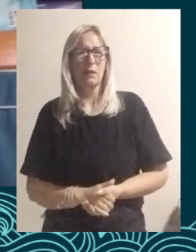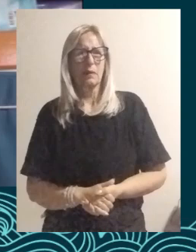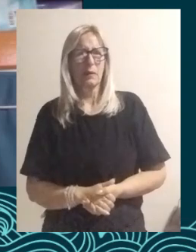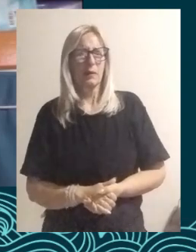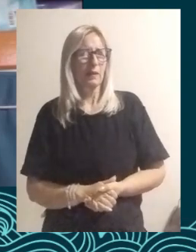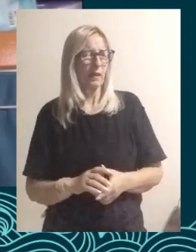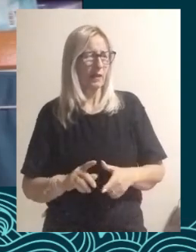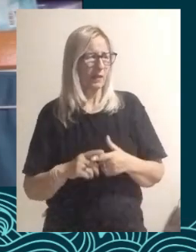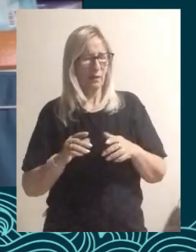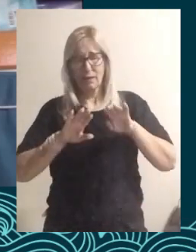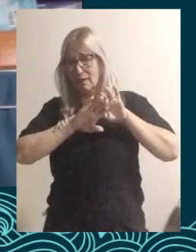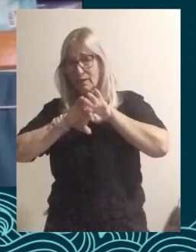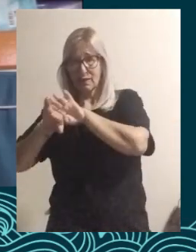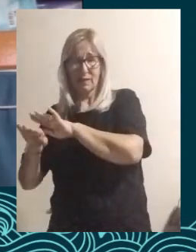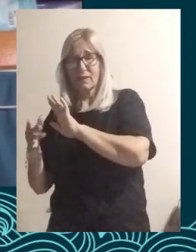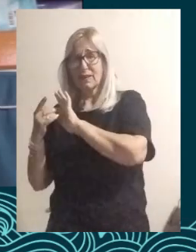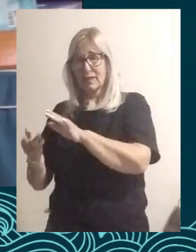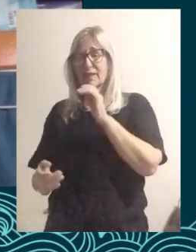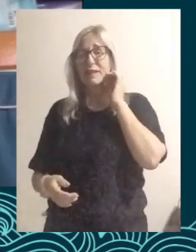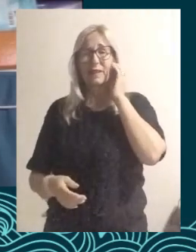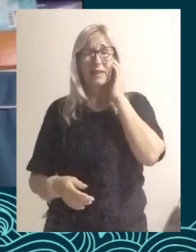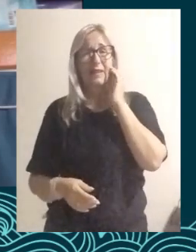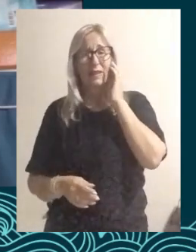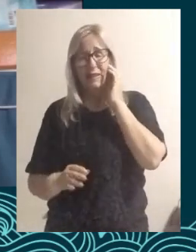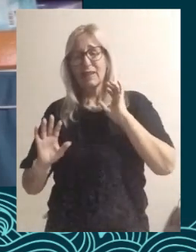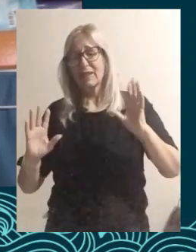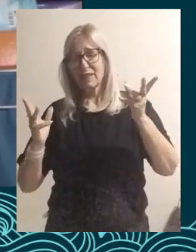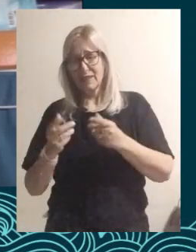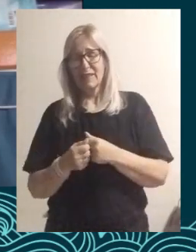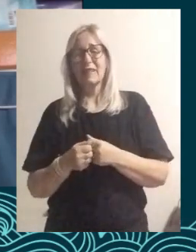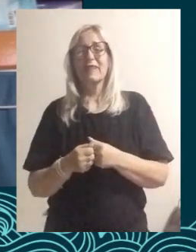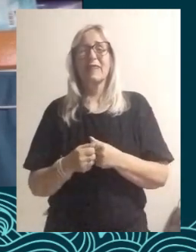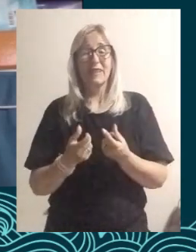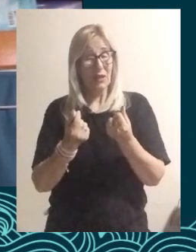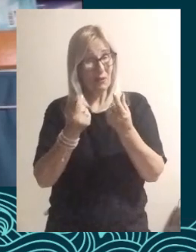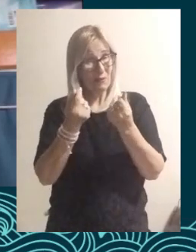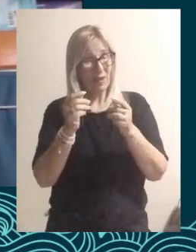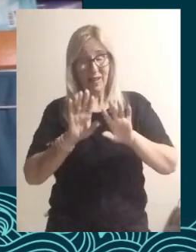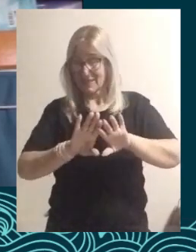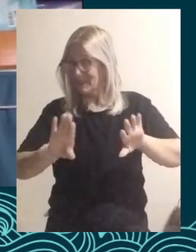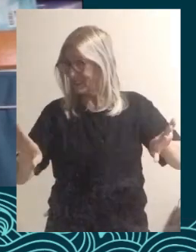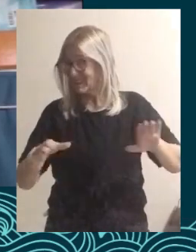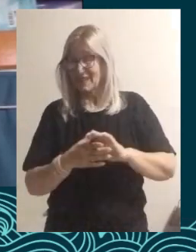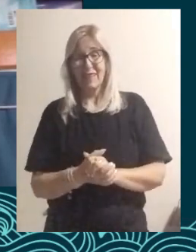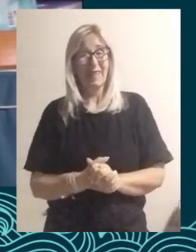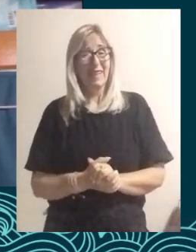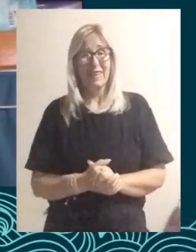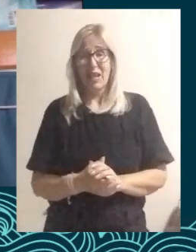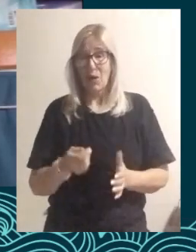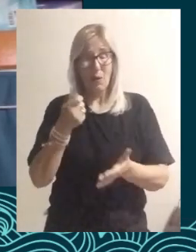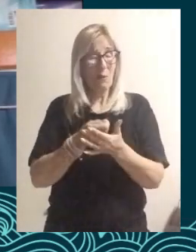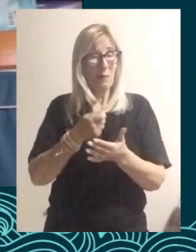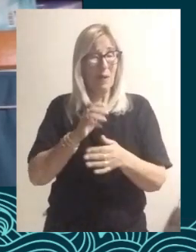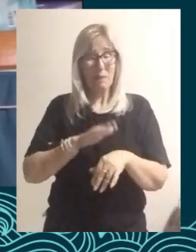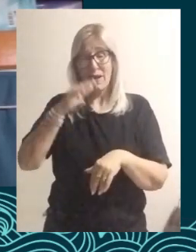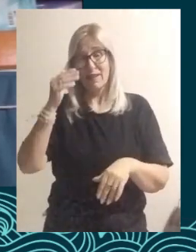uma pegadinha, né, das telas. Mas tirando aquilo que tem publicidade, todas as coisas que não passam pelo dinheiro, que